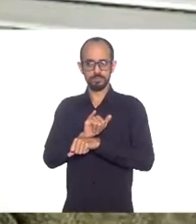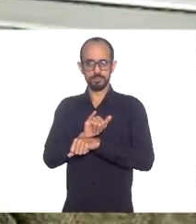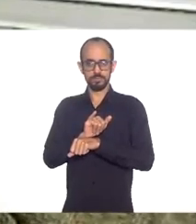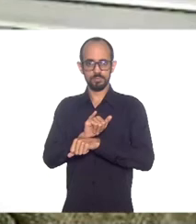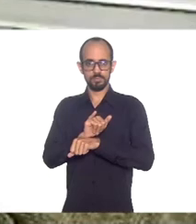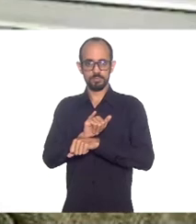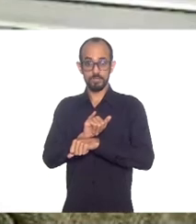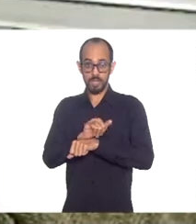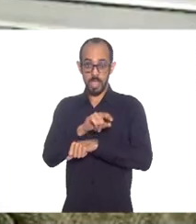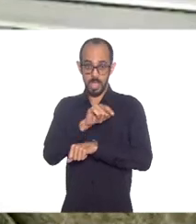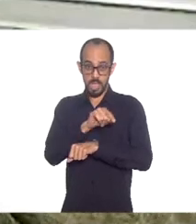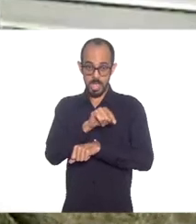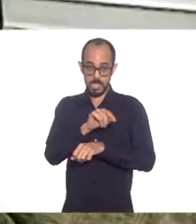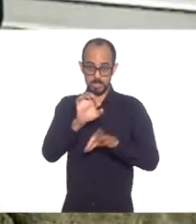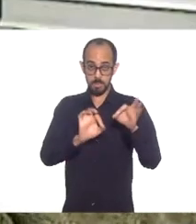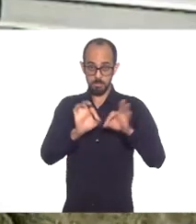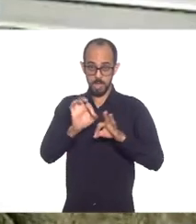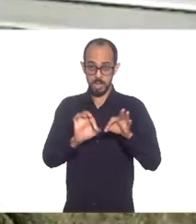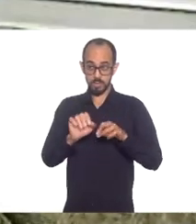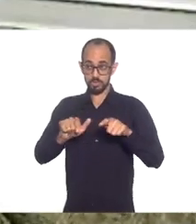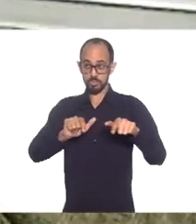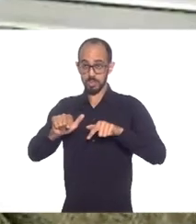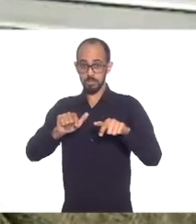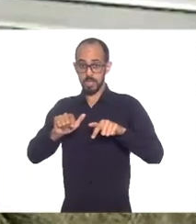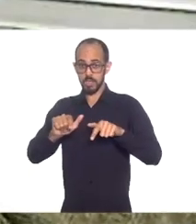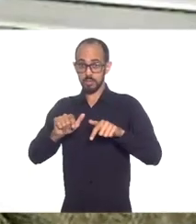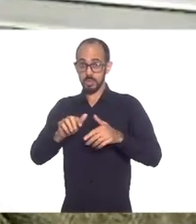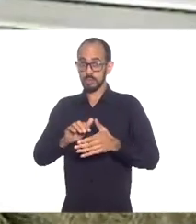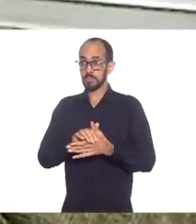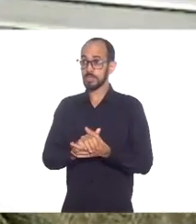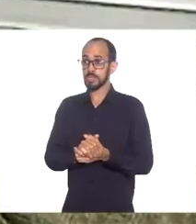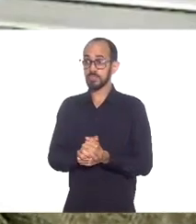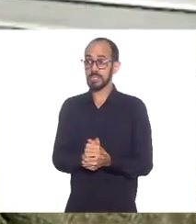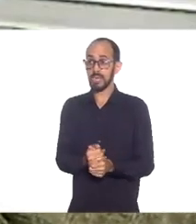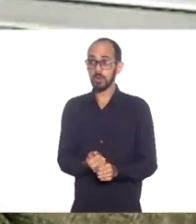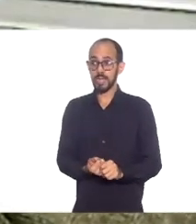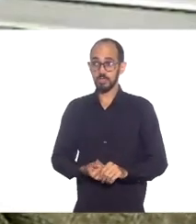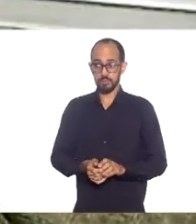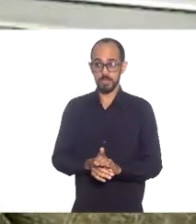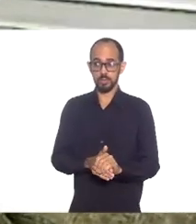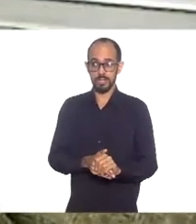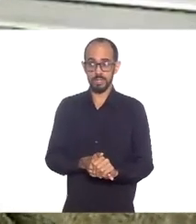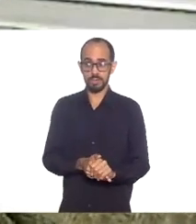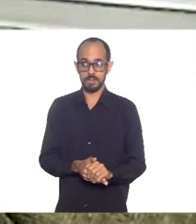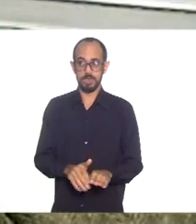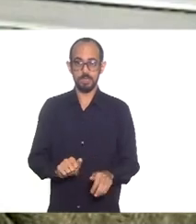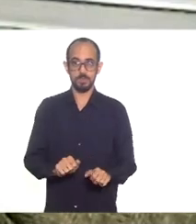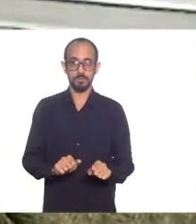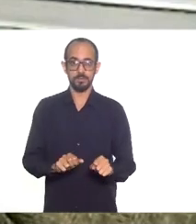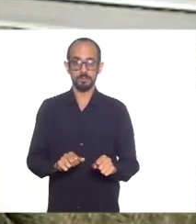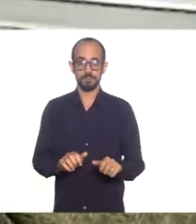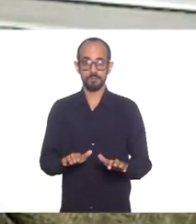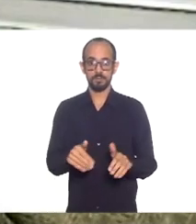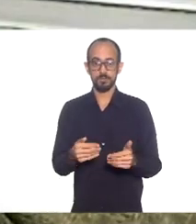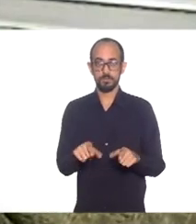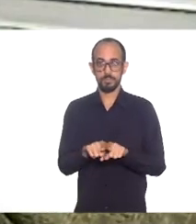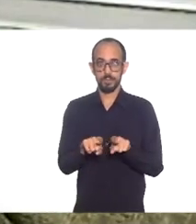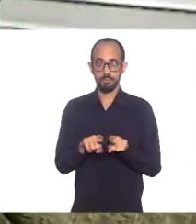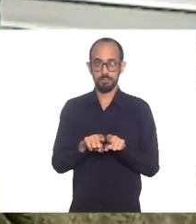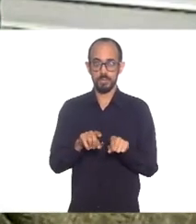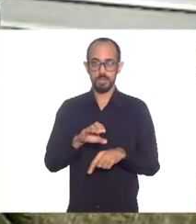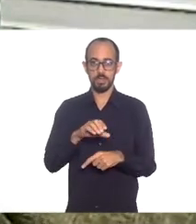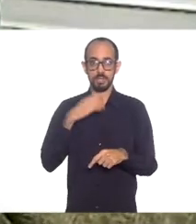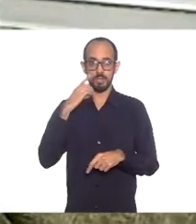E esse plano de trabalho foi submetido aos senhores membros da CPI, inclusive a deputada